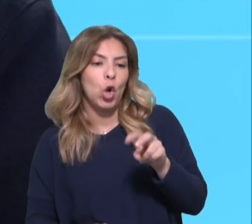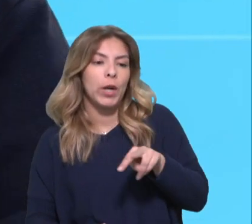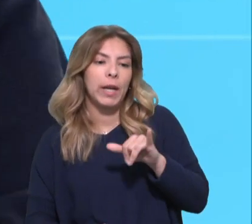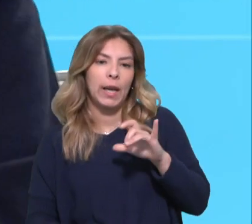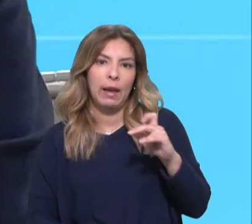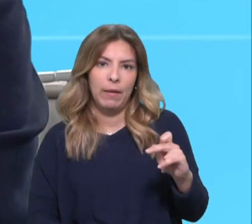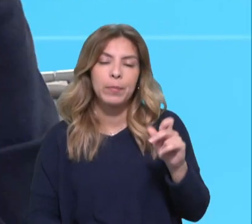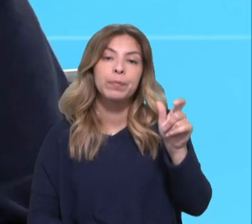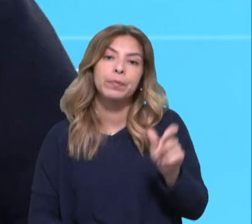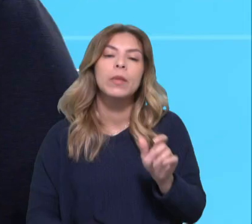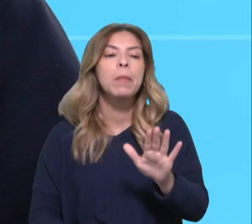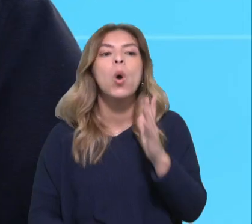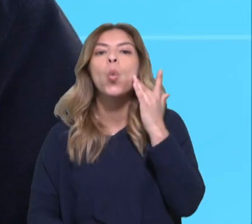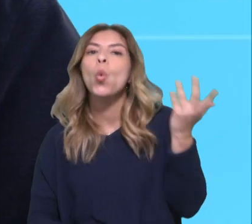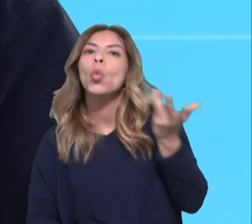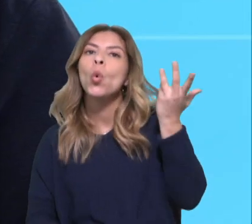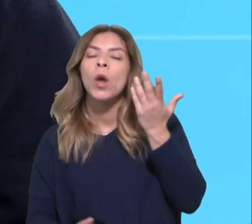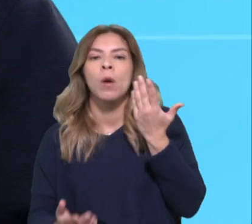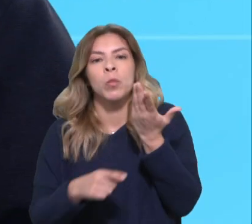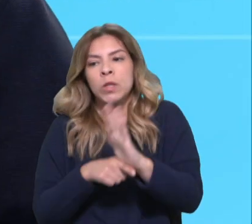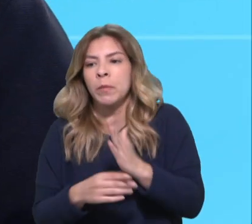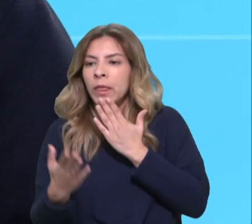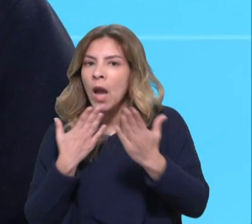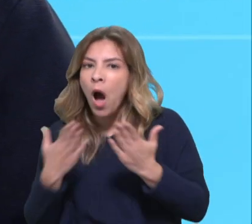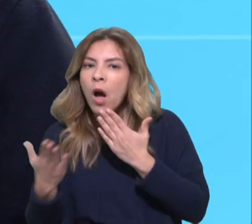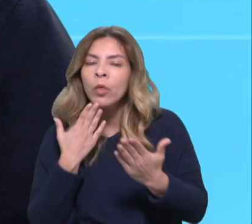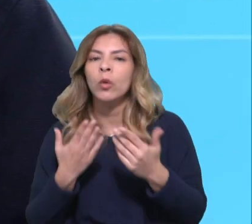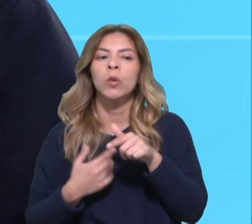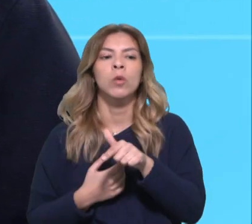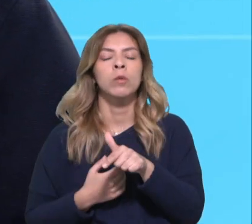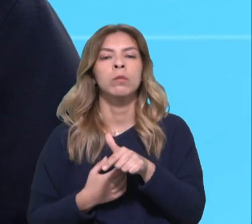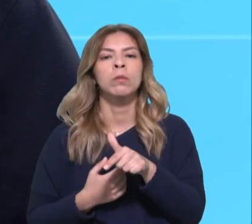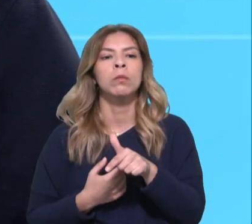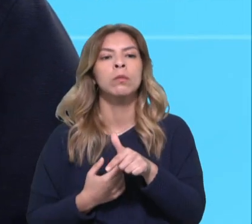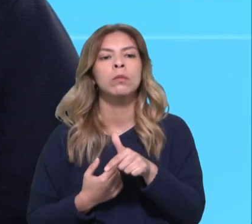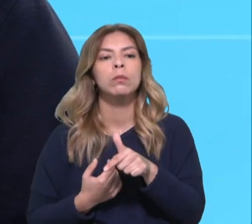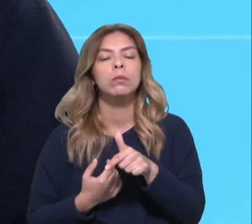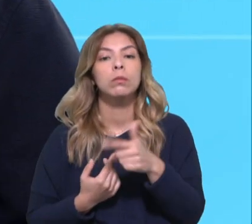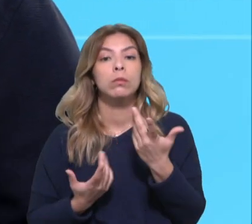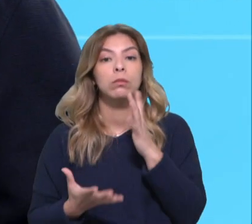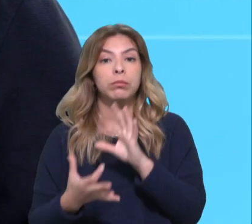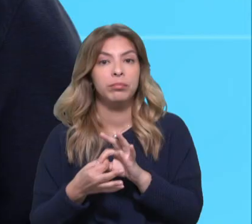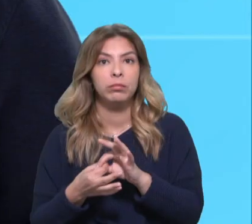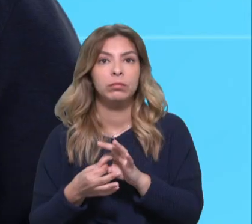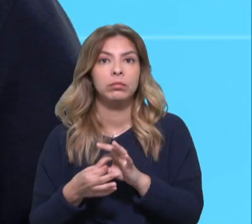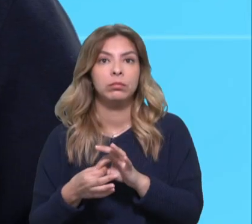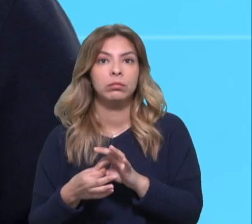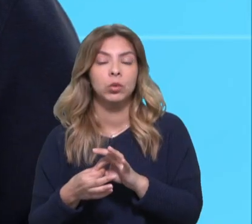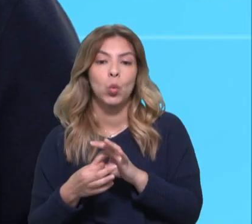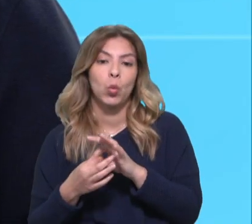parte cultural, portanto, o teatro, no fundo, de todos estes